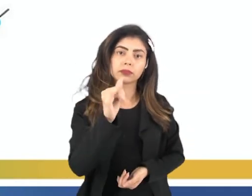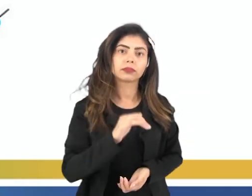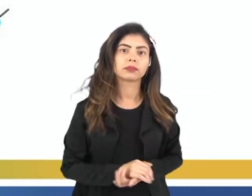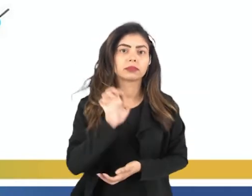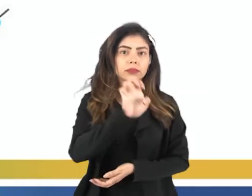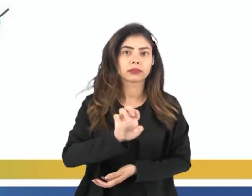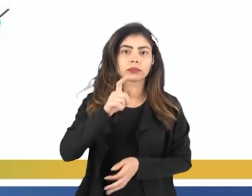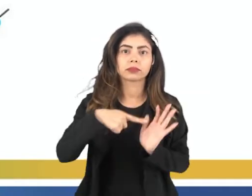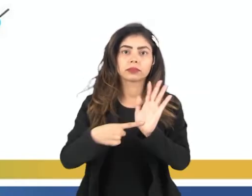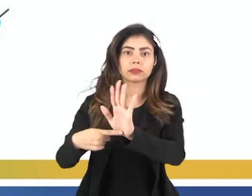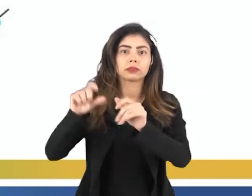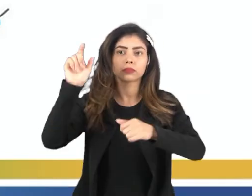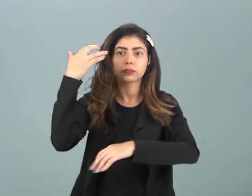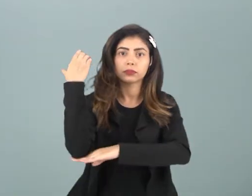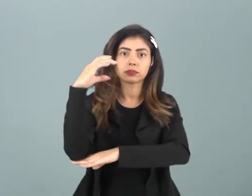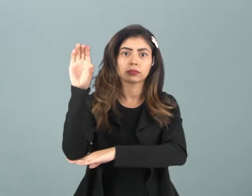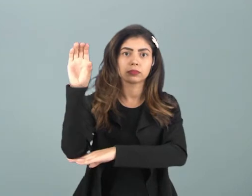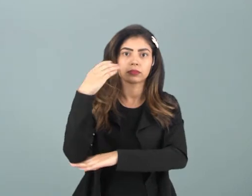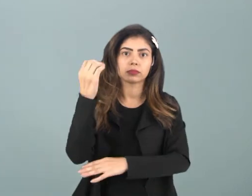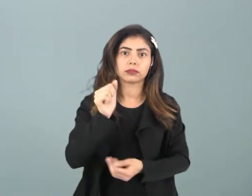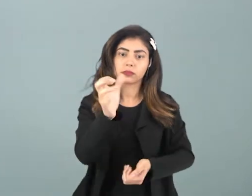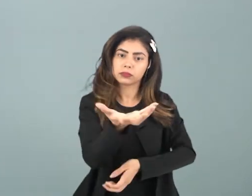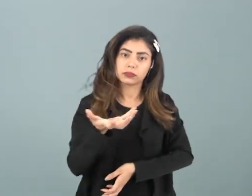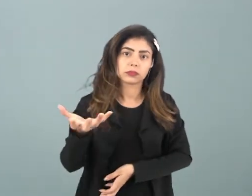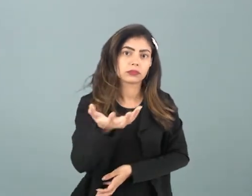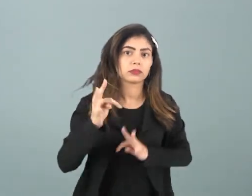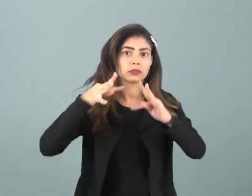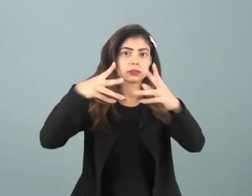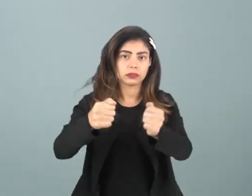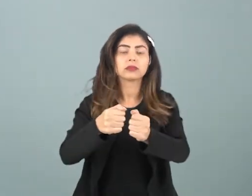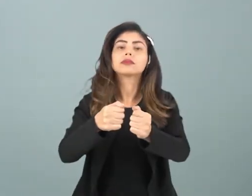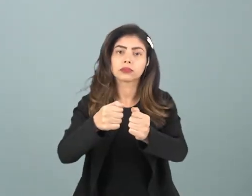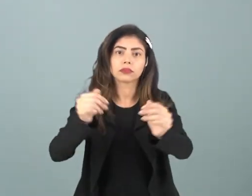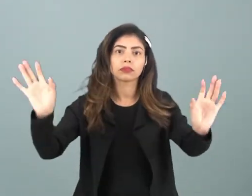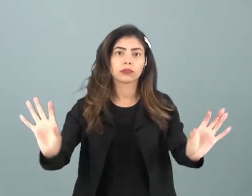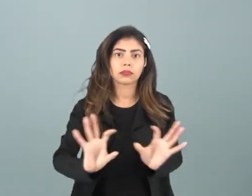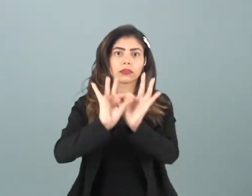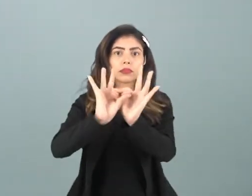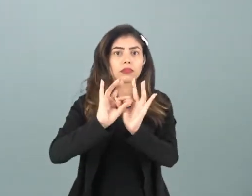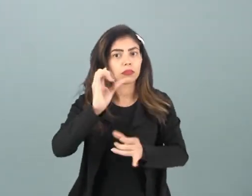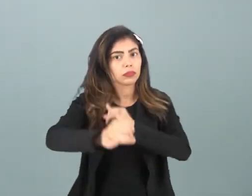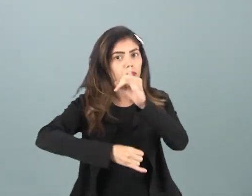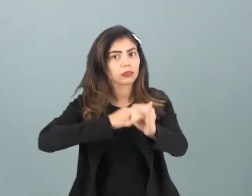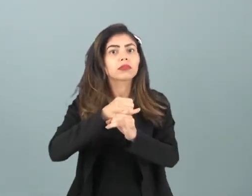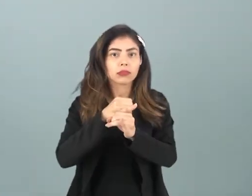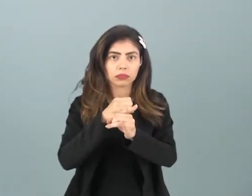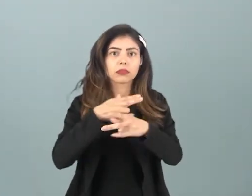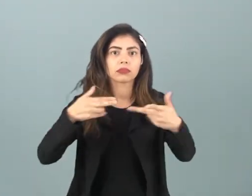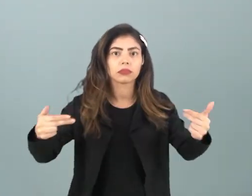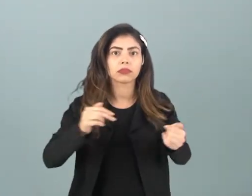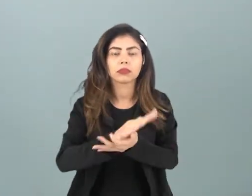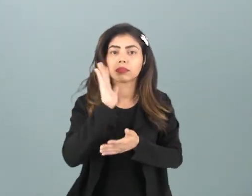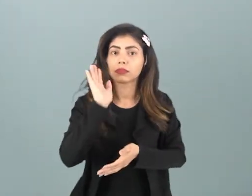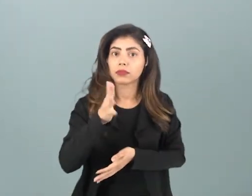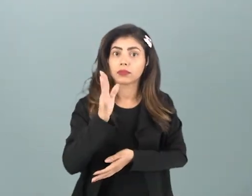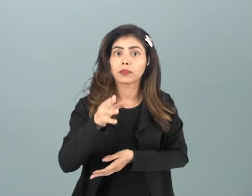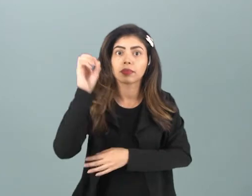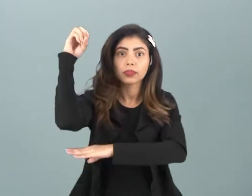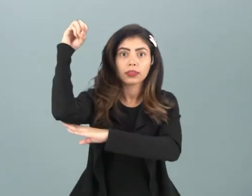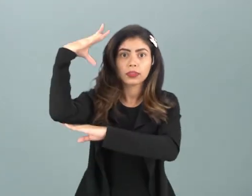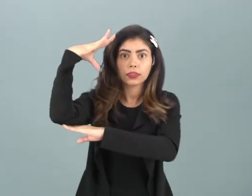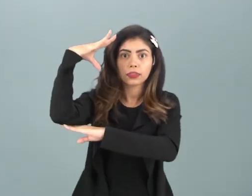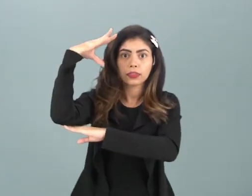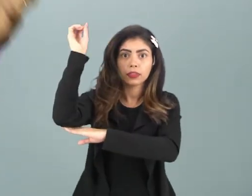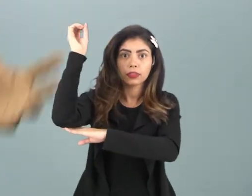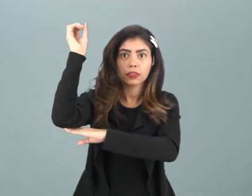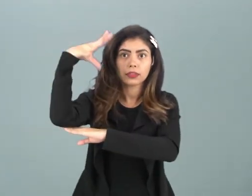do ventilador, da televisão, do micro-ondas. Essa é a internet das coisas. Muitos de vocês já ouviram falar das lâmpadas, e